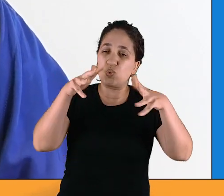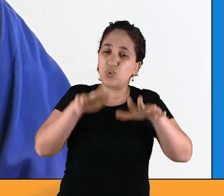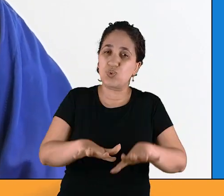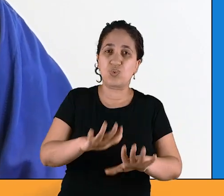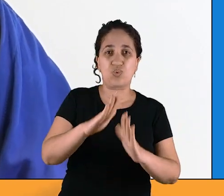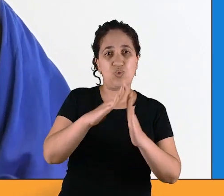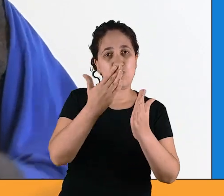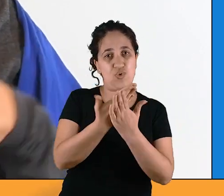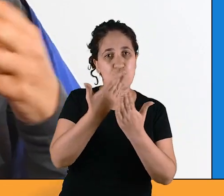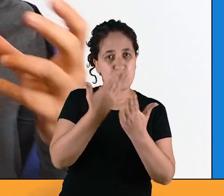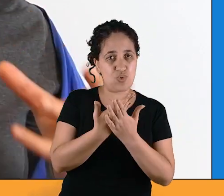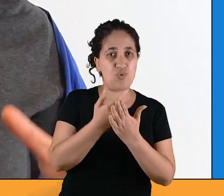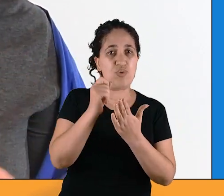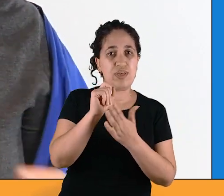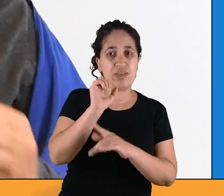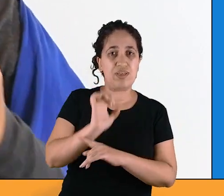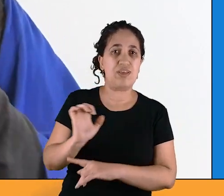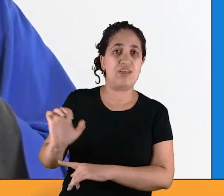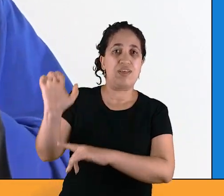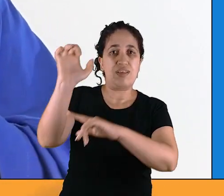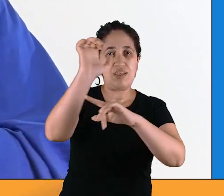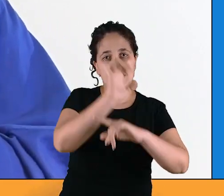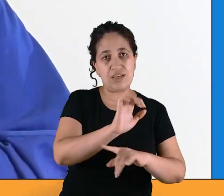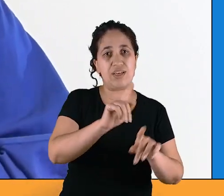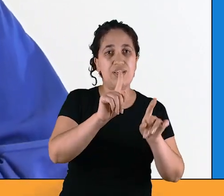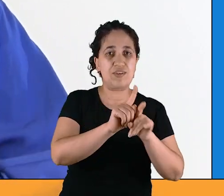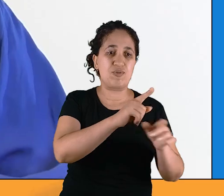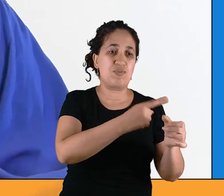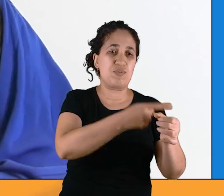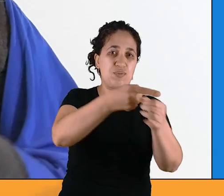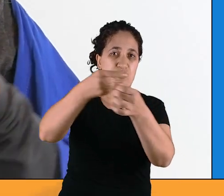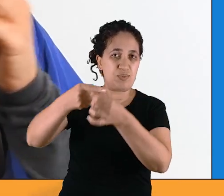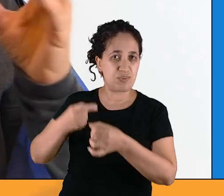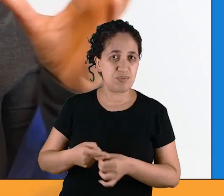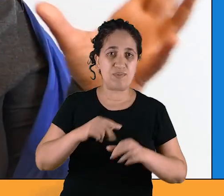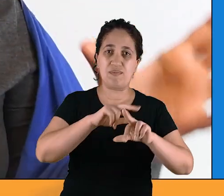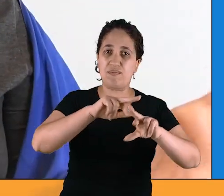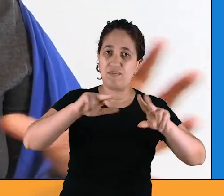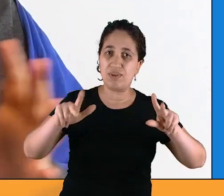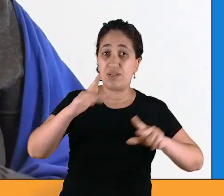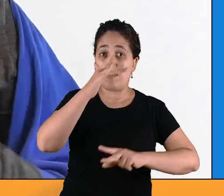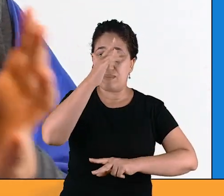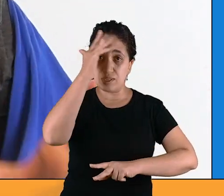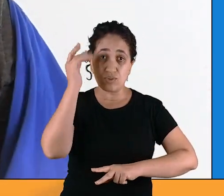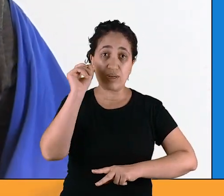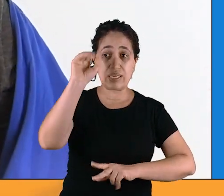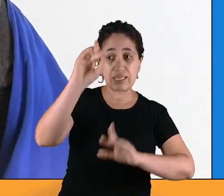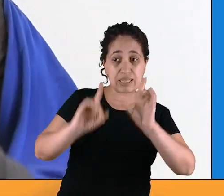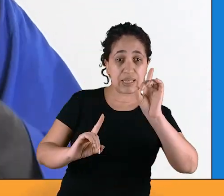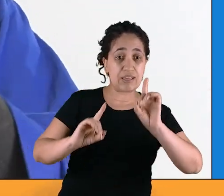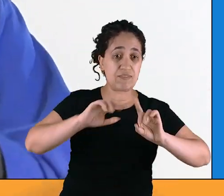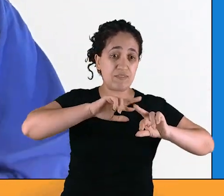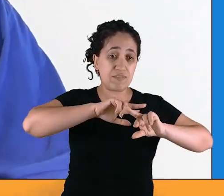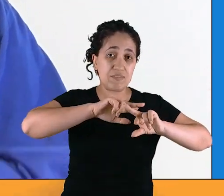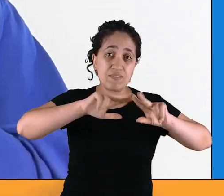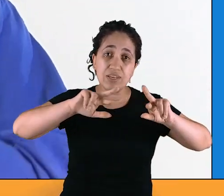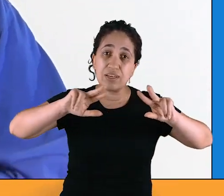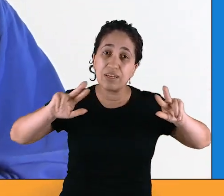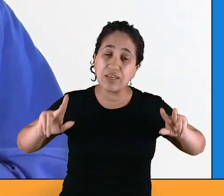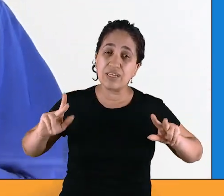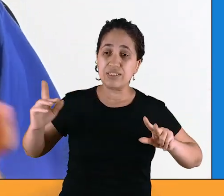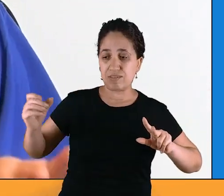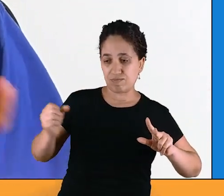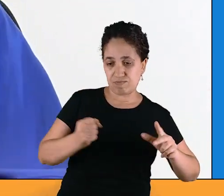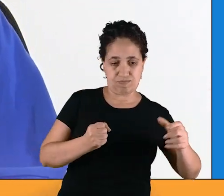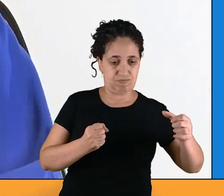inclusão escolar, né, em diferentes estados, né, em diferentes municípios, pessoas com diferentes deficiências